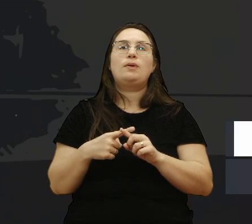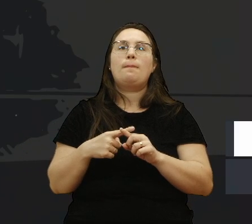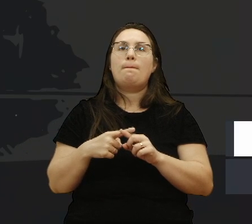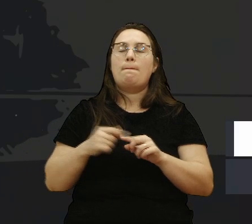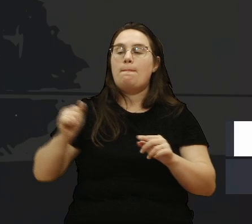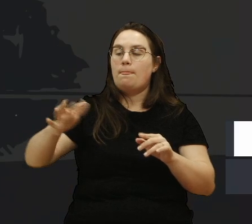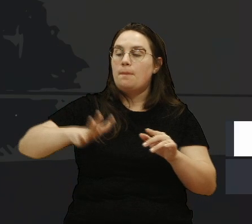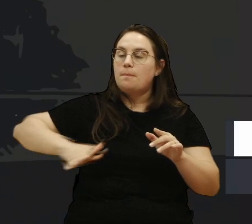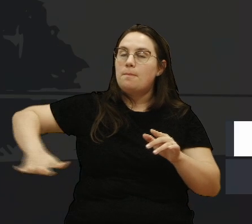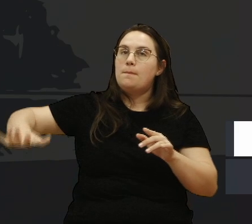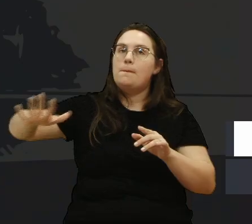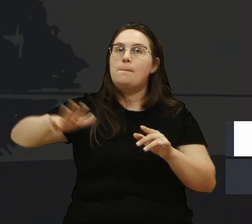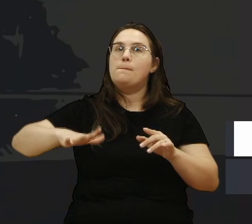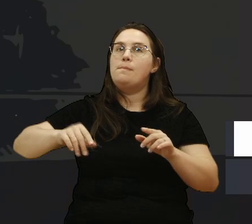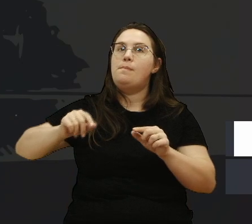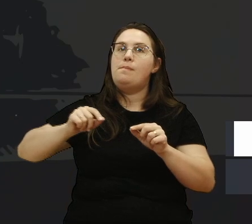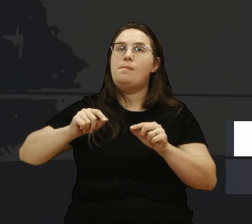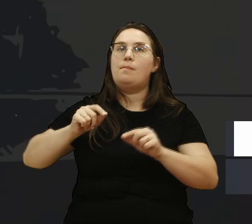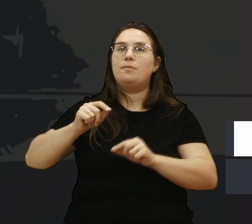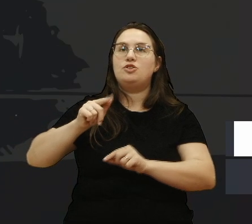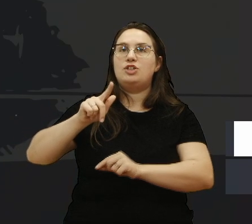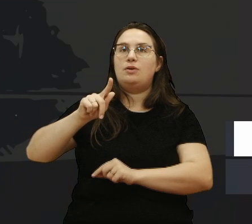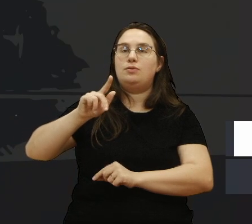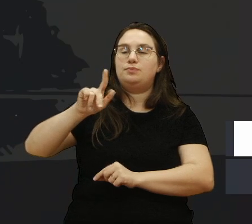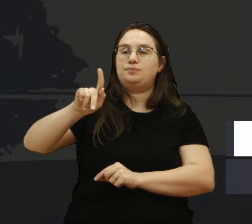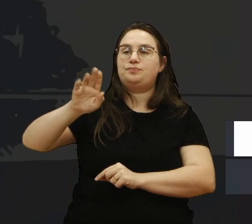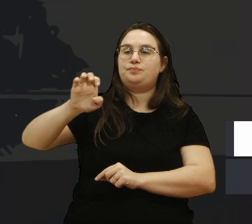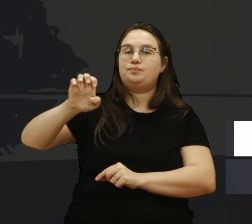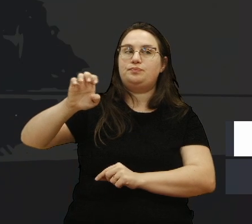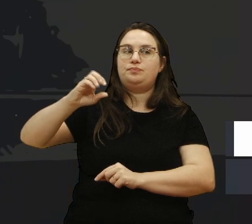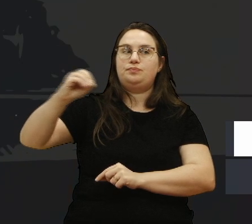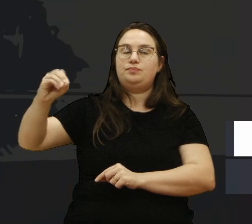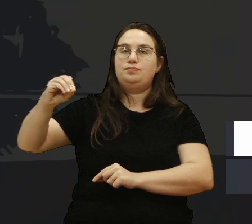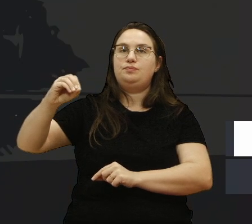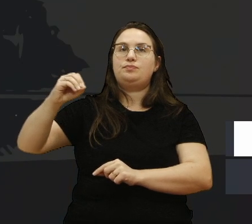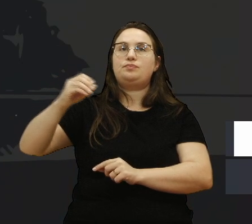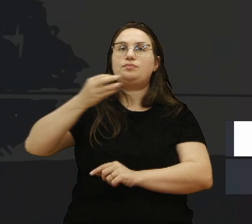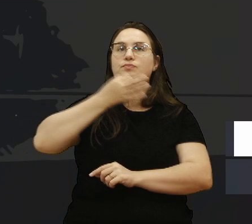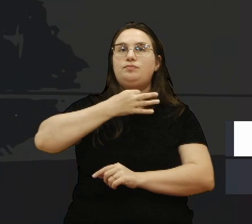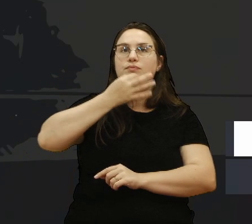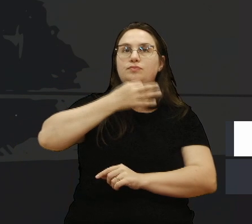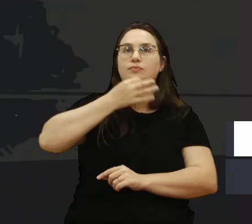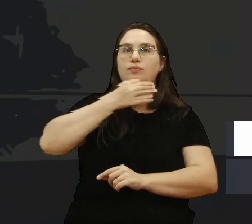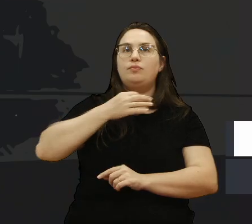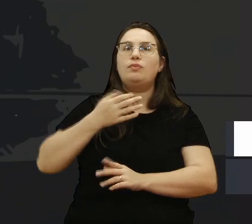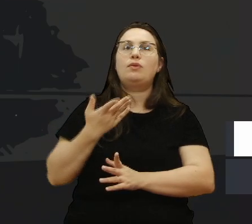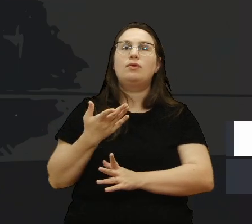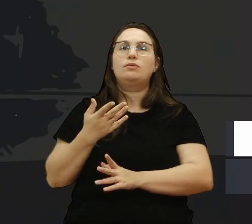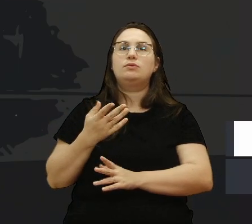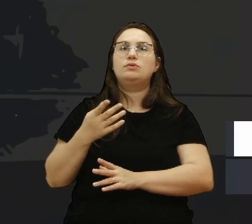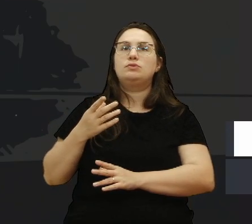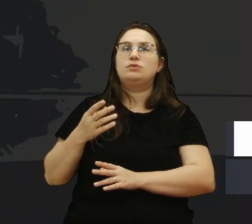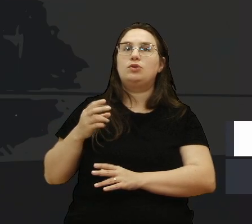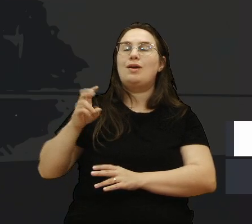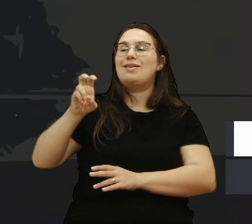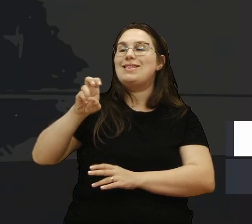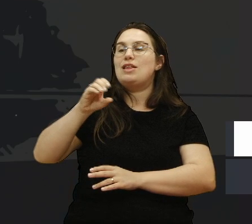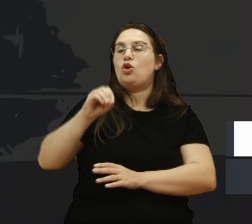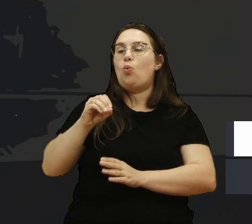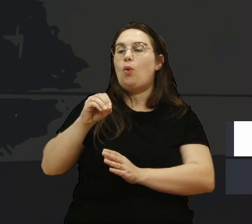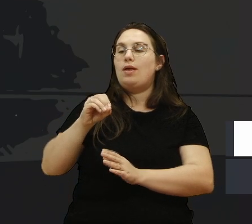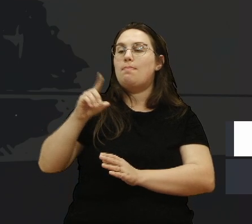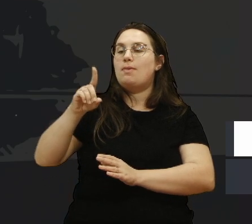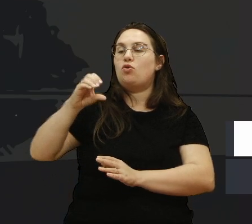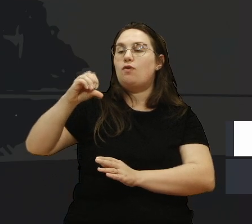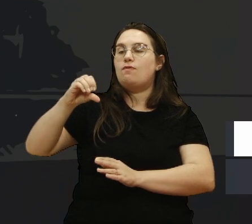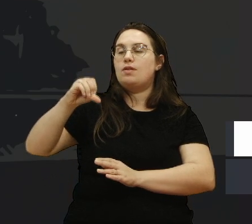Mapeamentos realizados através do GeoCaxias, comparando imagens dos anos 50 com os anos 90, e